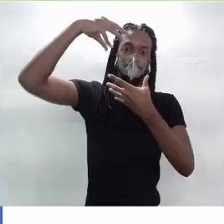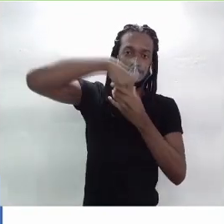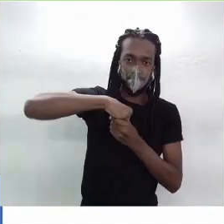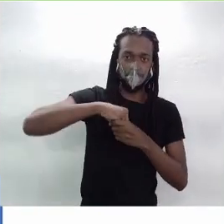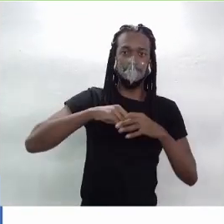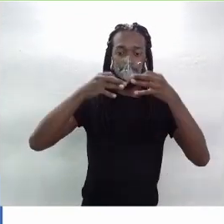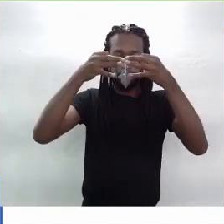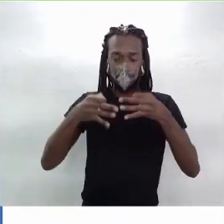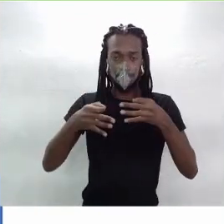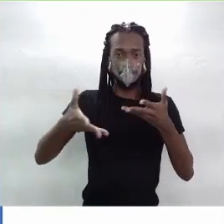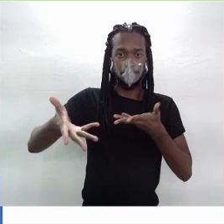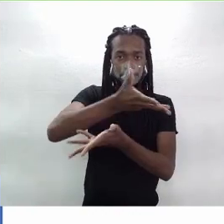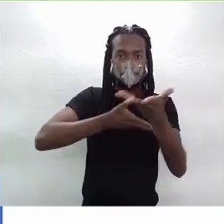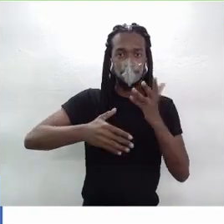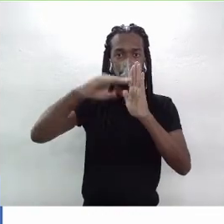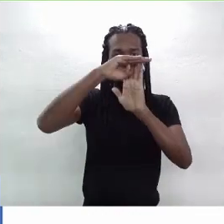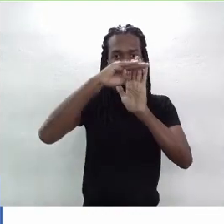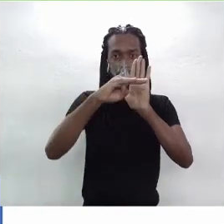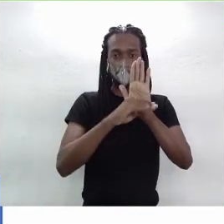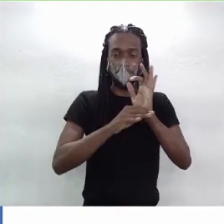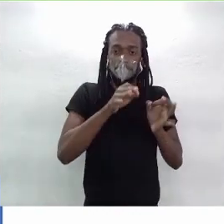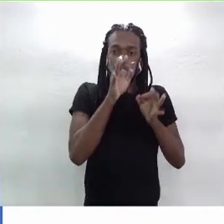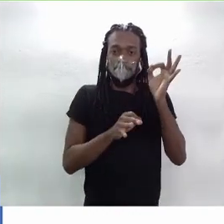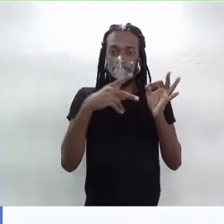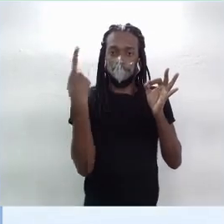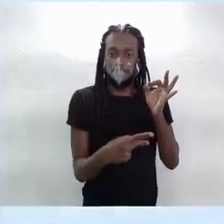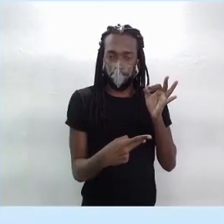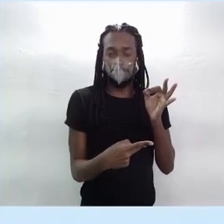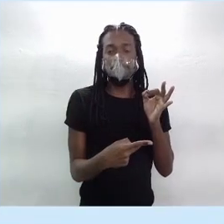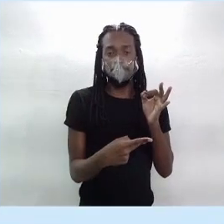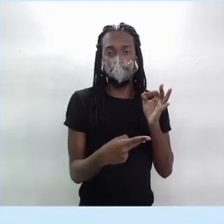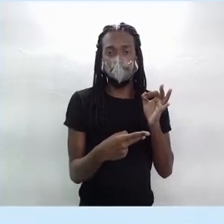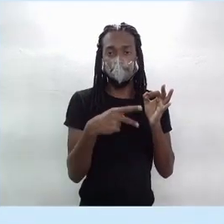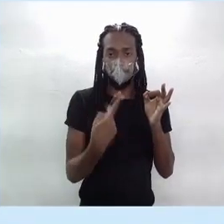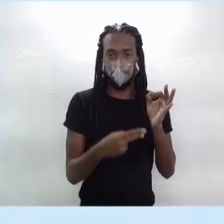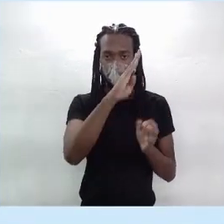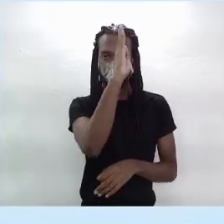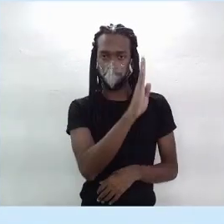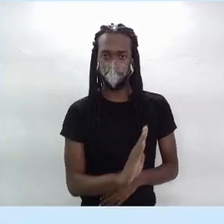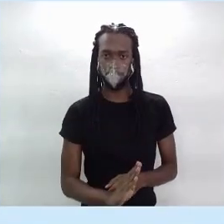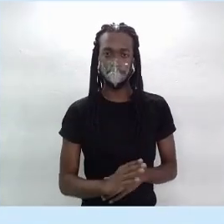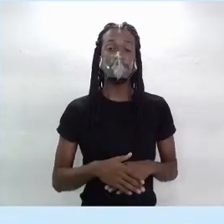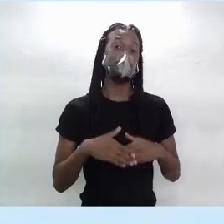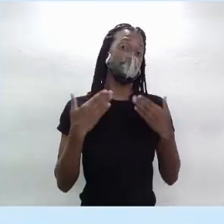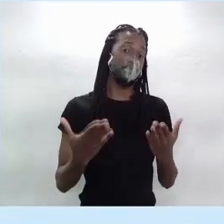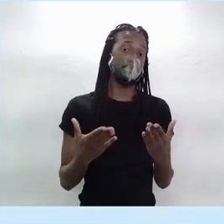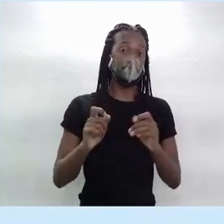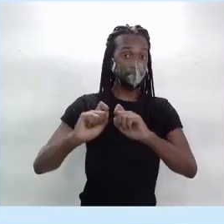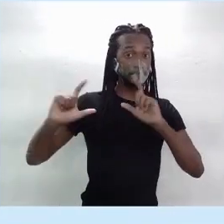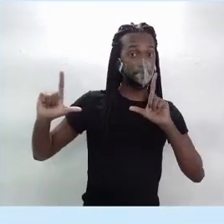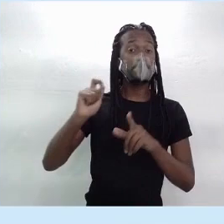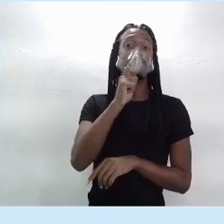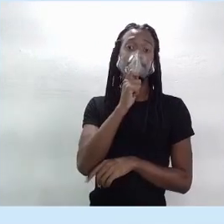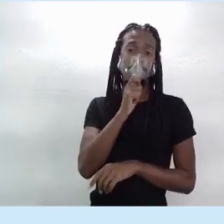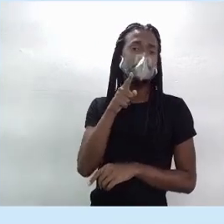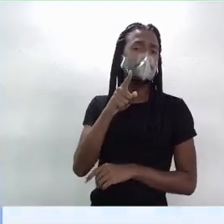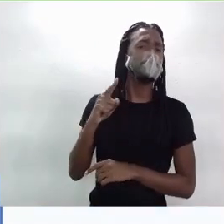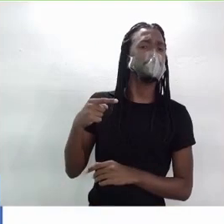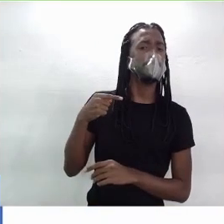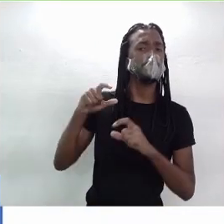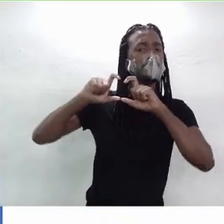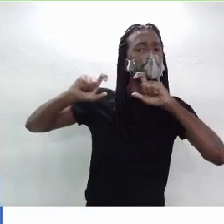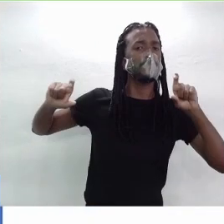do ordenamento jurídico brasileiro. Ainda na tela, nós temos a seguinte questão. Prestem bem